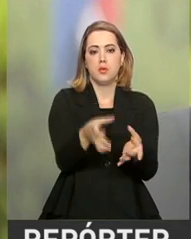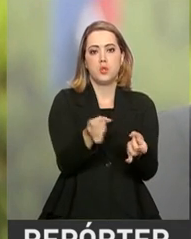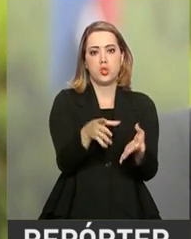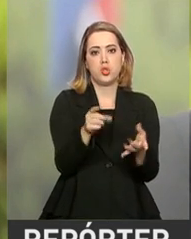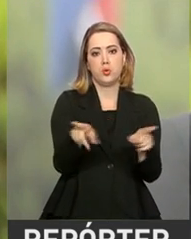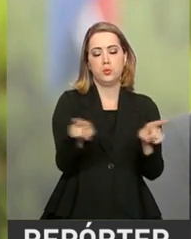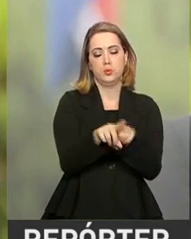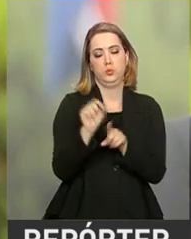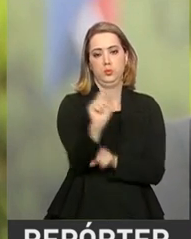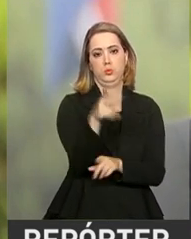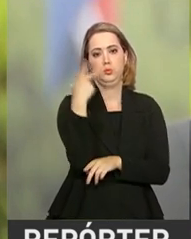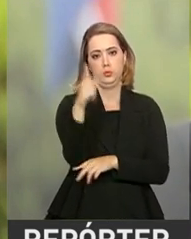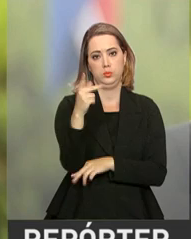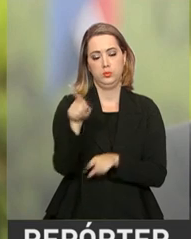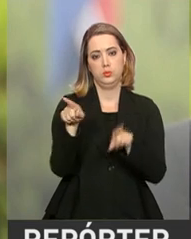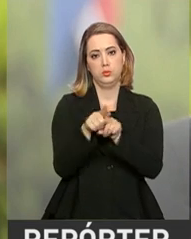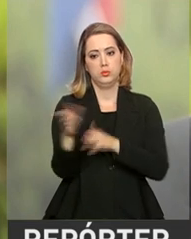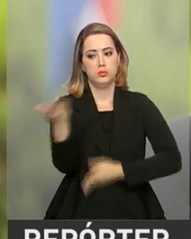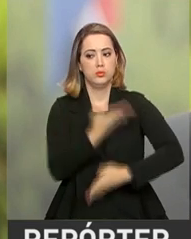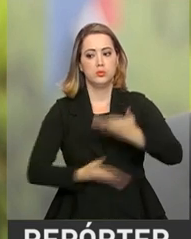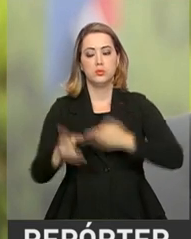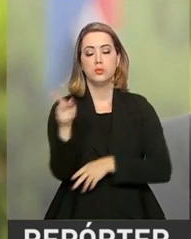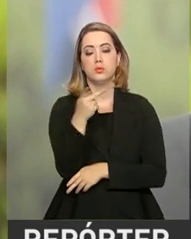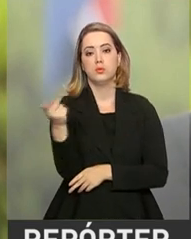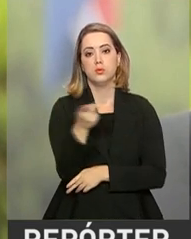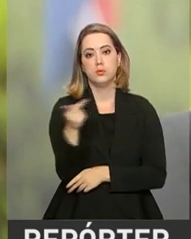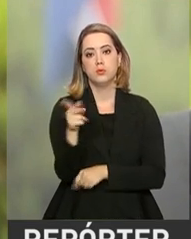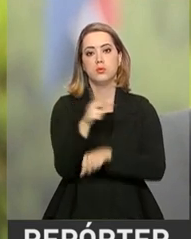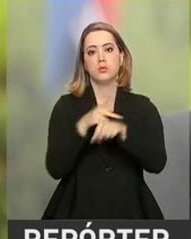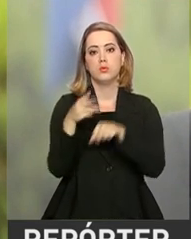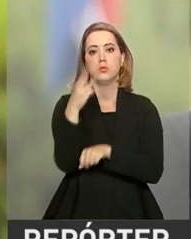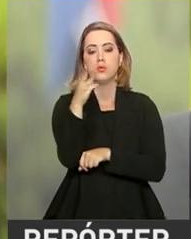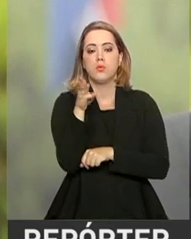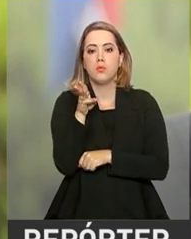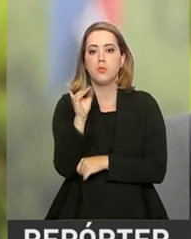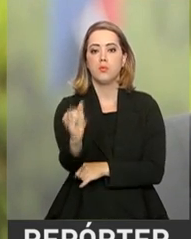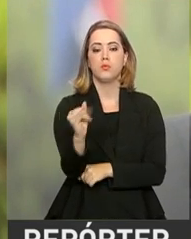Paraguai. Em 2015, o intercâmbio bilateral alcançou